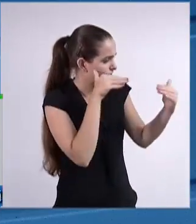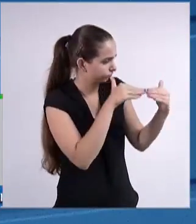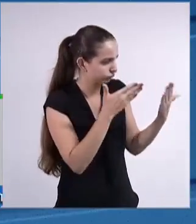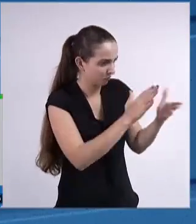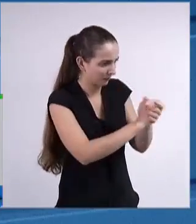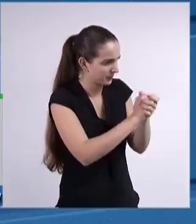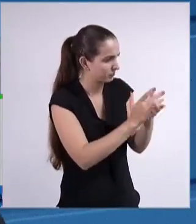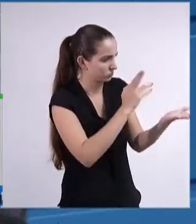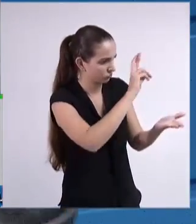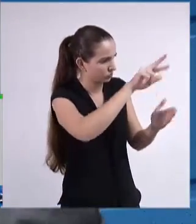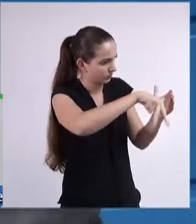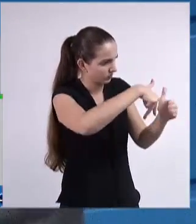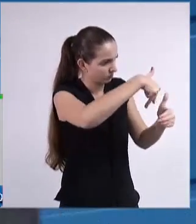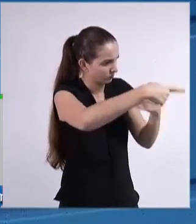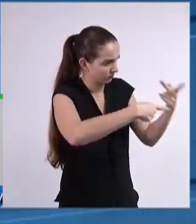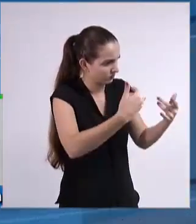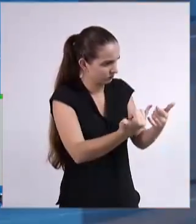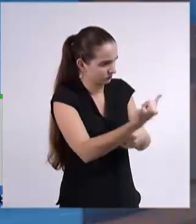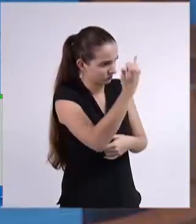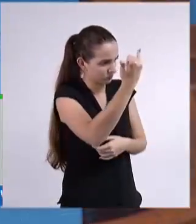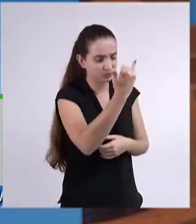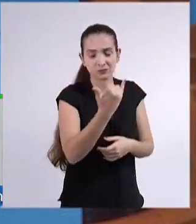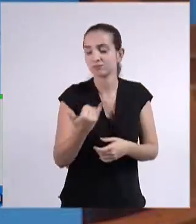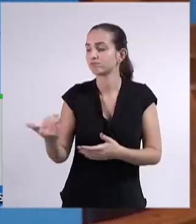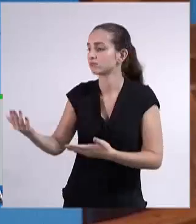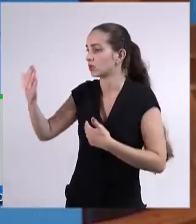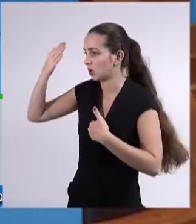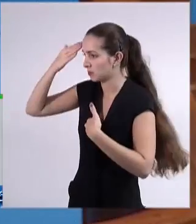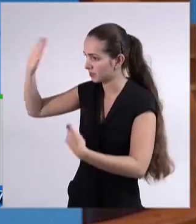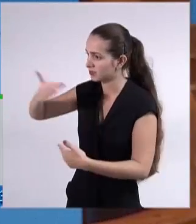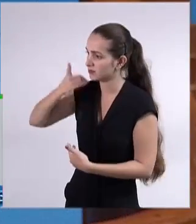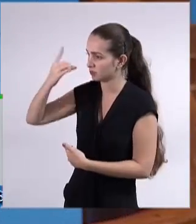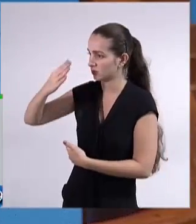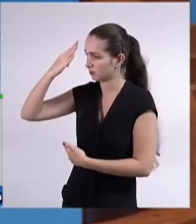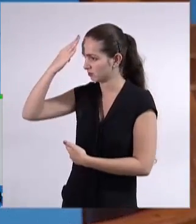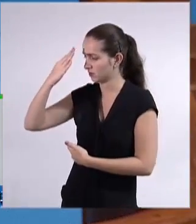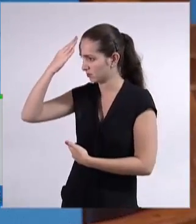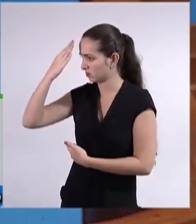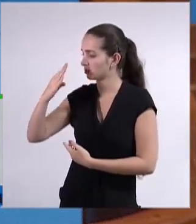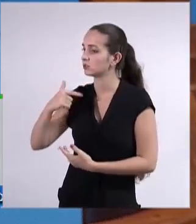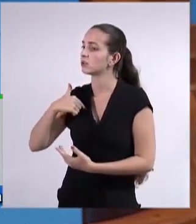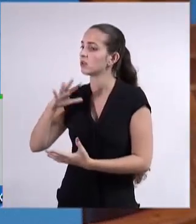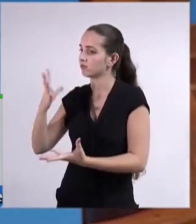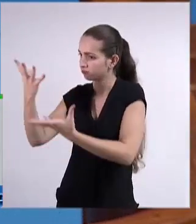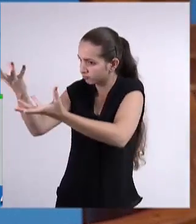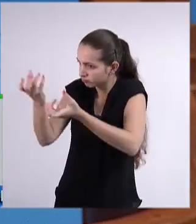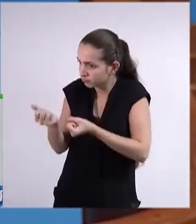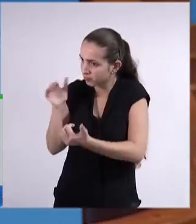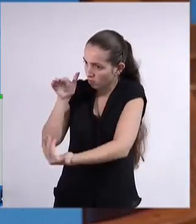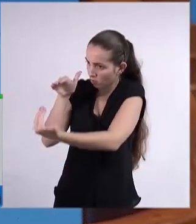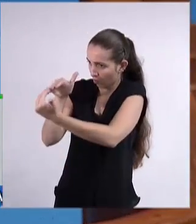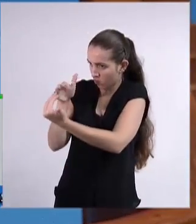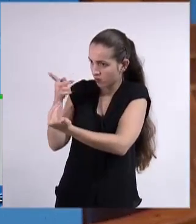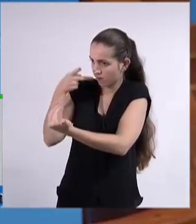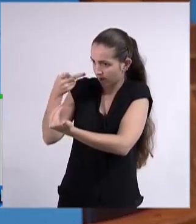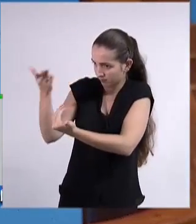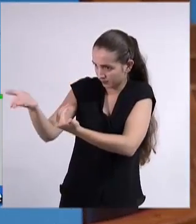à tribuna esse assunto tão importante. Muito obrigado, nobre deputado Barbosinha. Acolho o discurso de Vossa Excelência ao